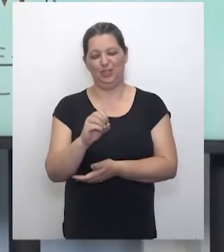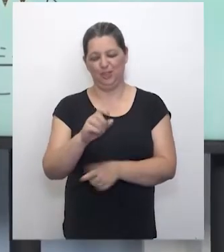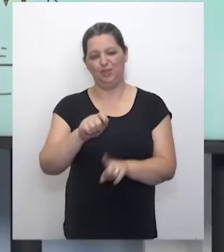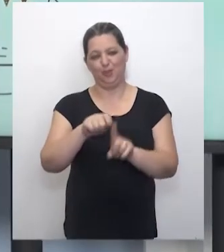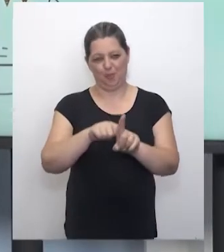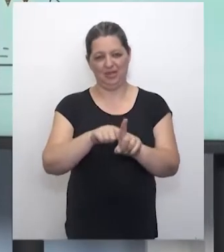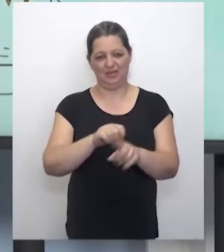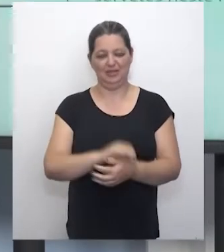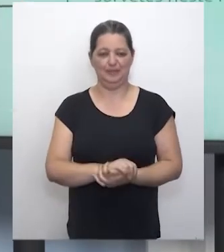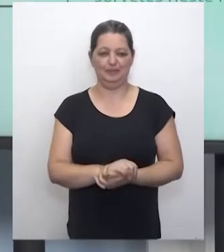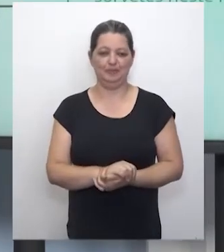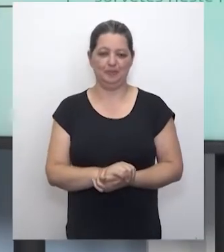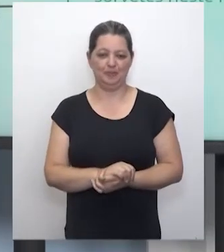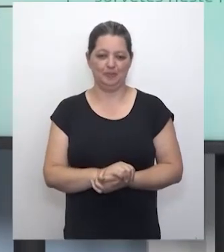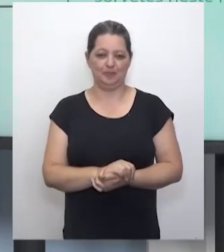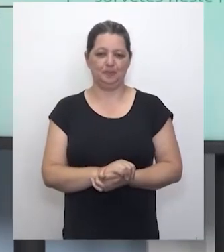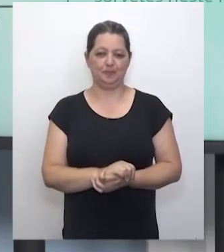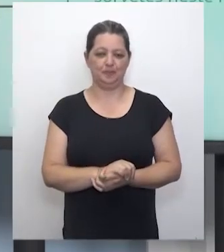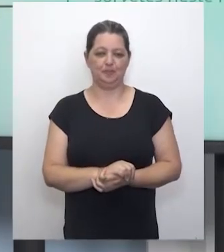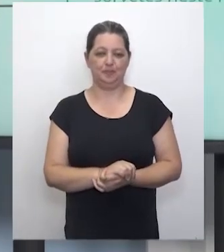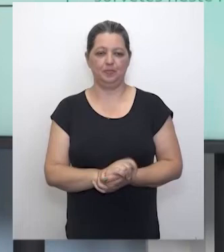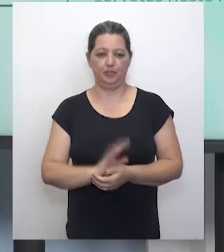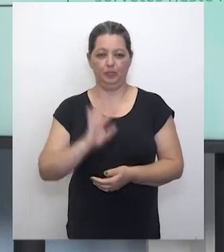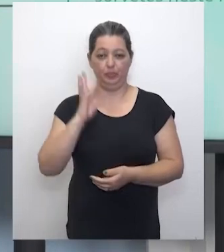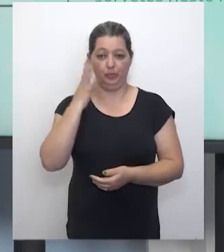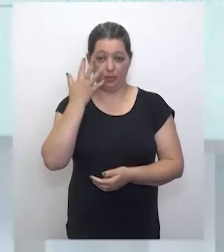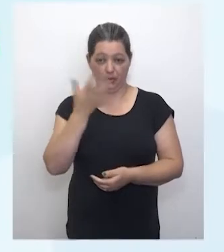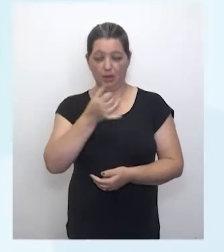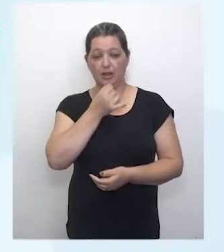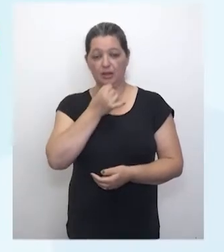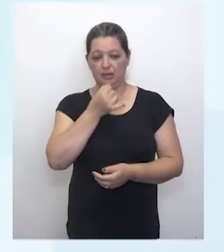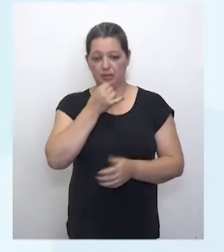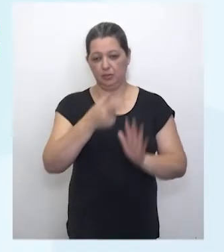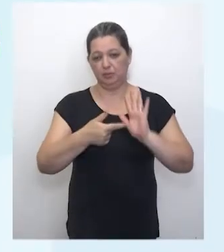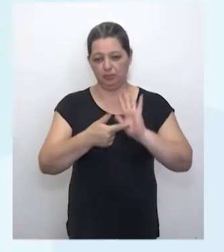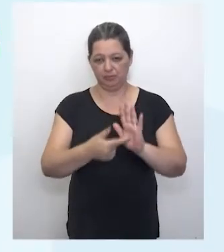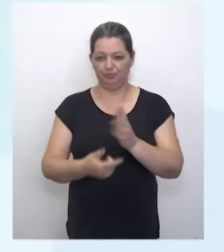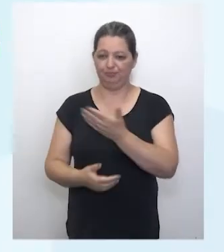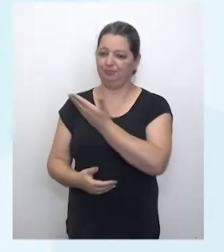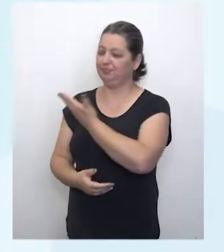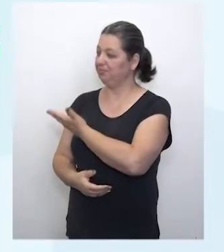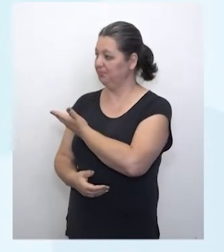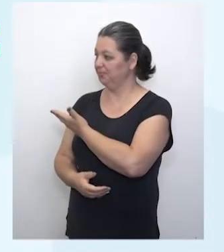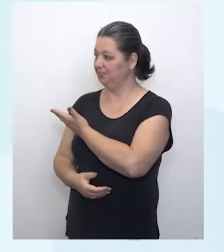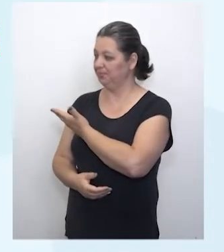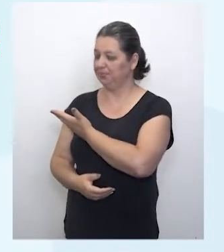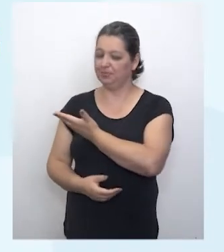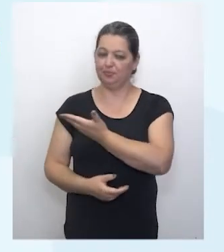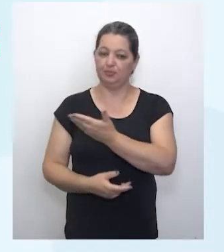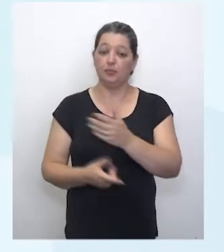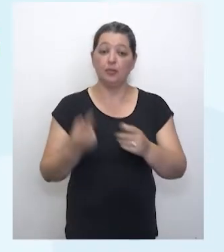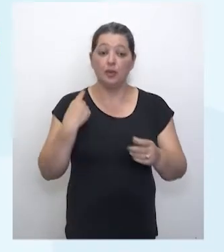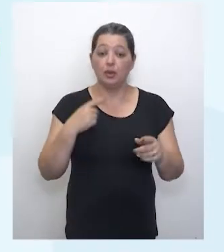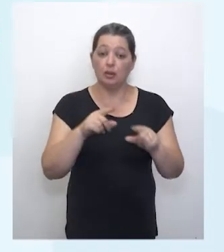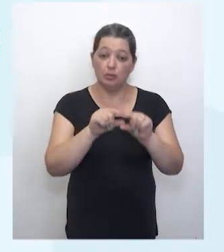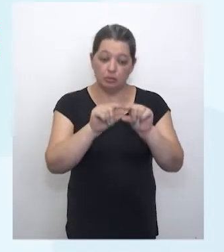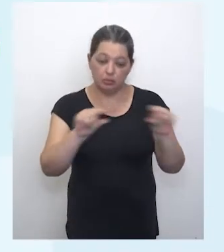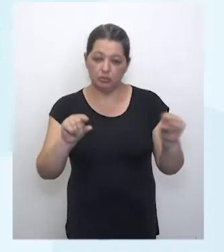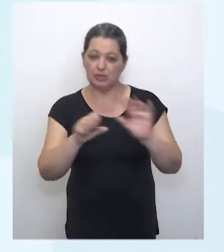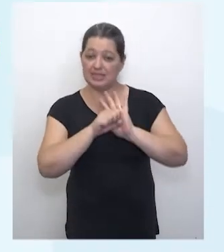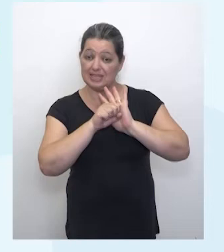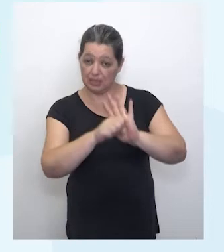mês. Então, aqui está a resolução deste primeiro exemplo para vocês. Observe, coloquei o total de